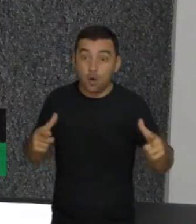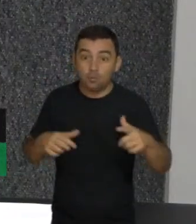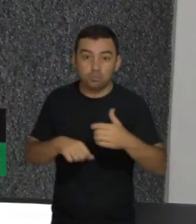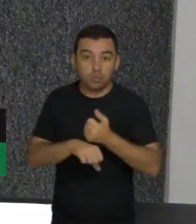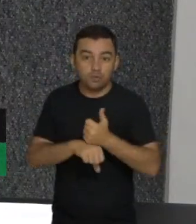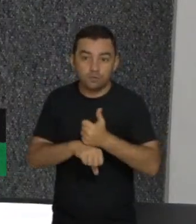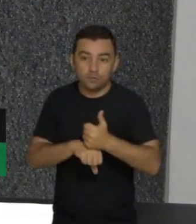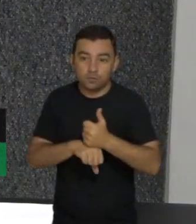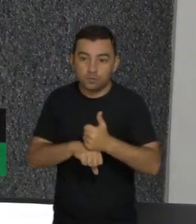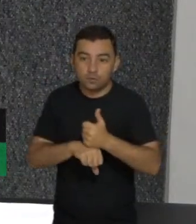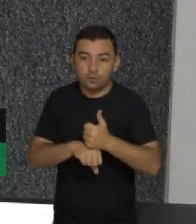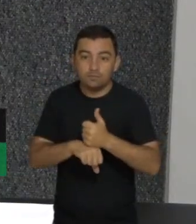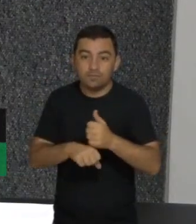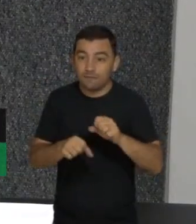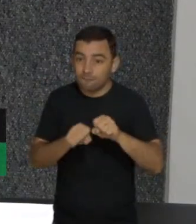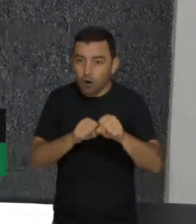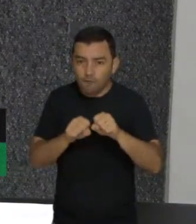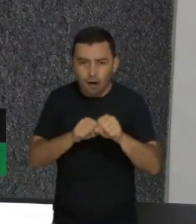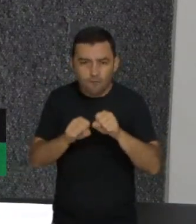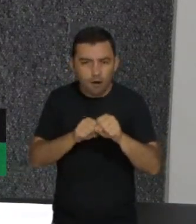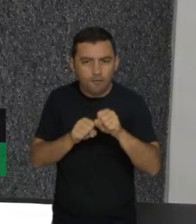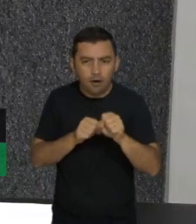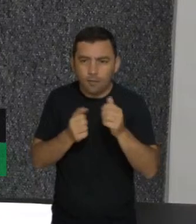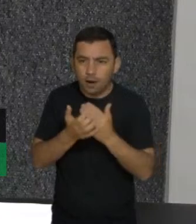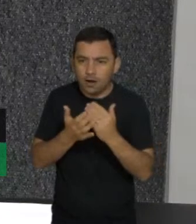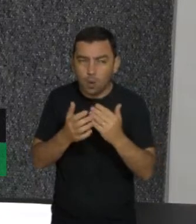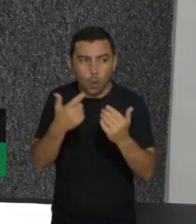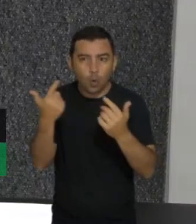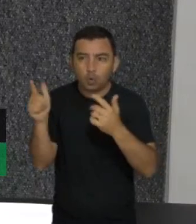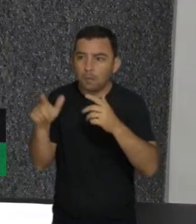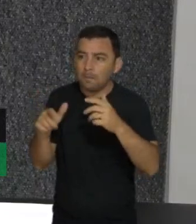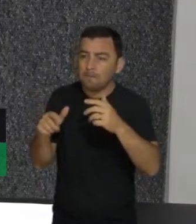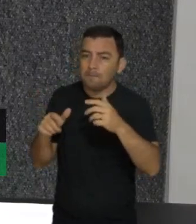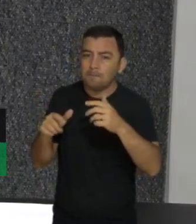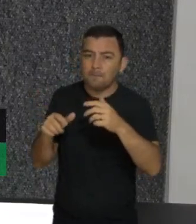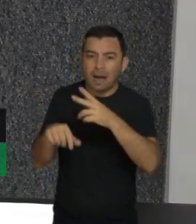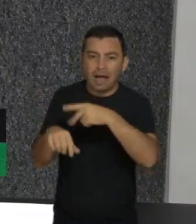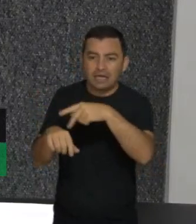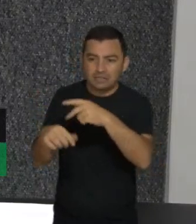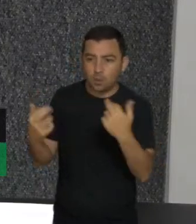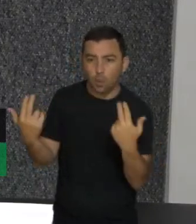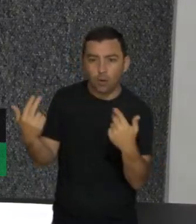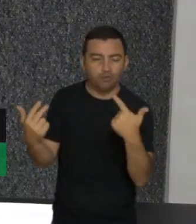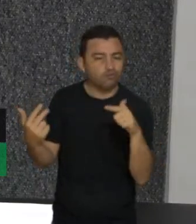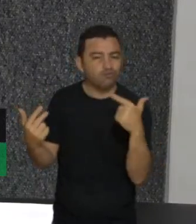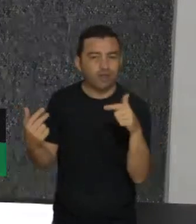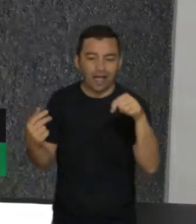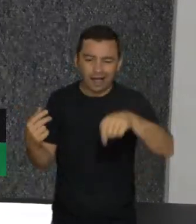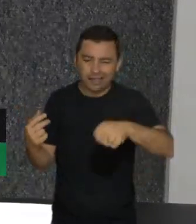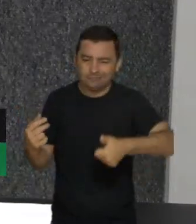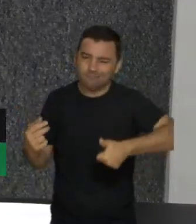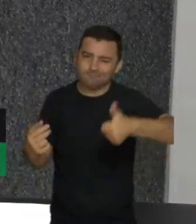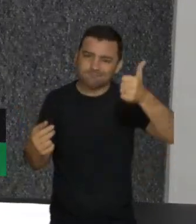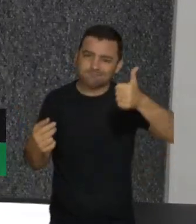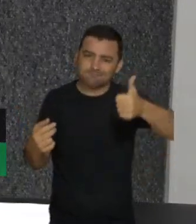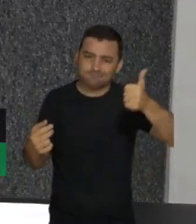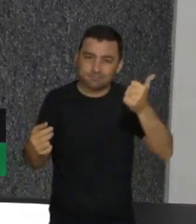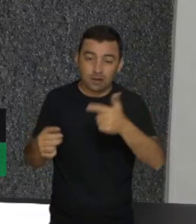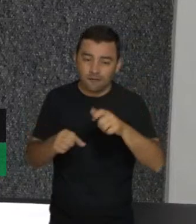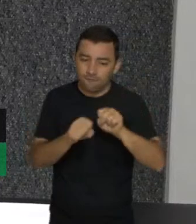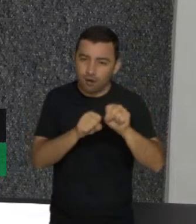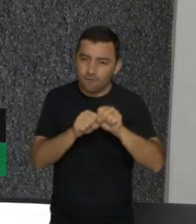eh sendo formados não existe nenhum país do mundo que forme tantos médicos e que